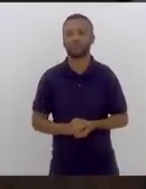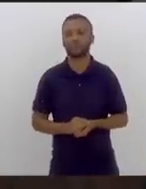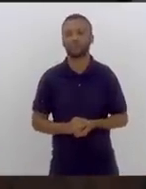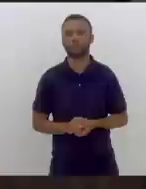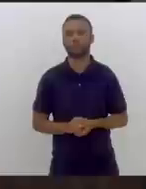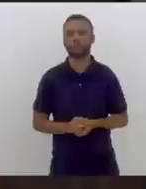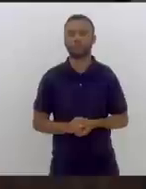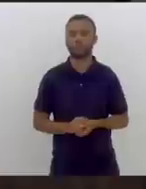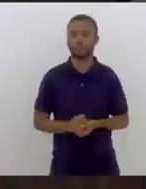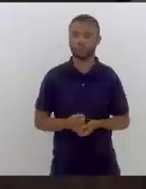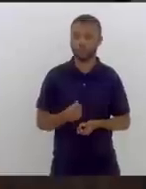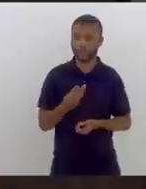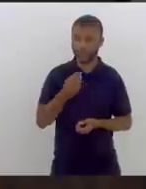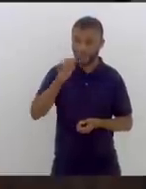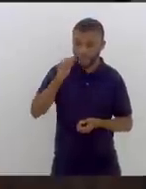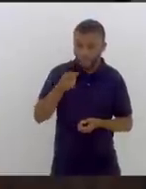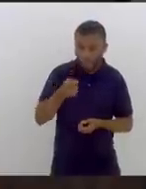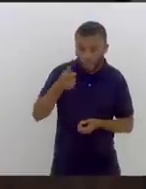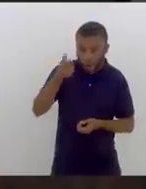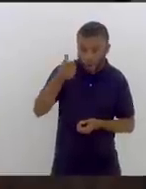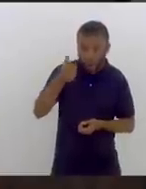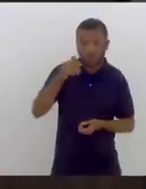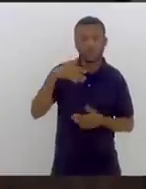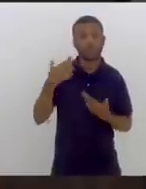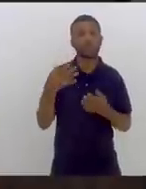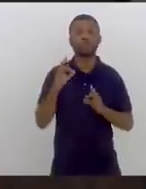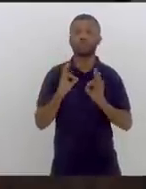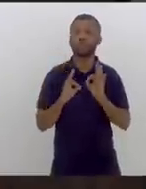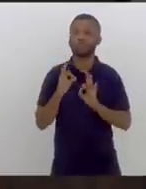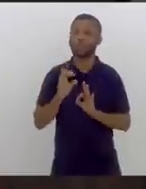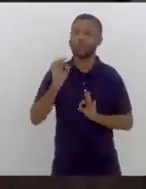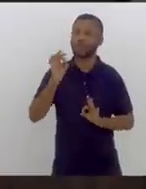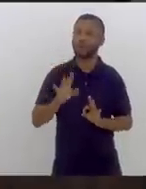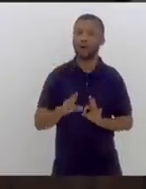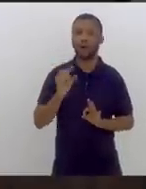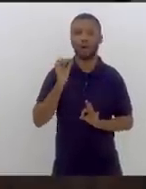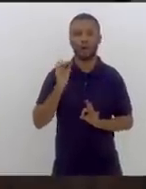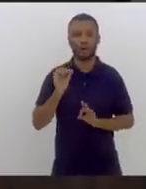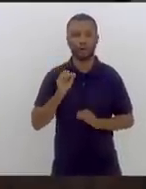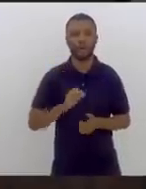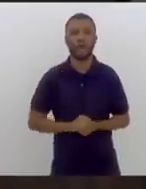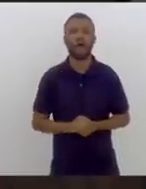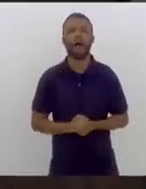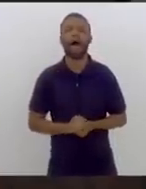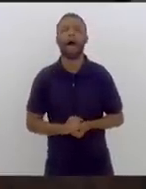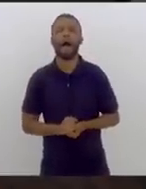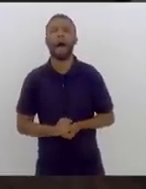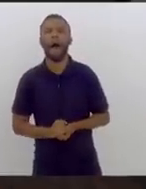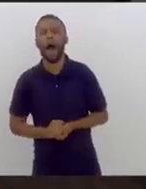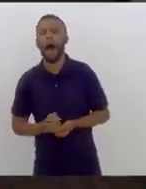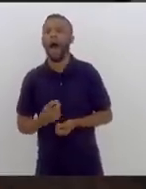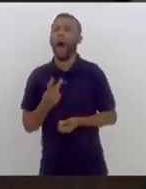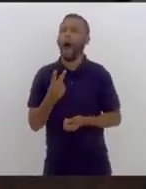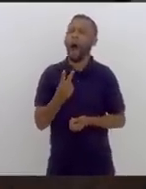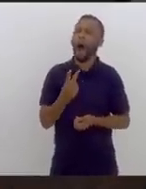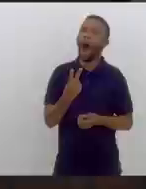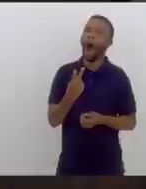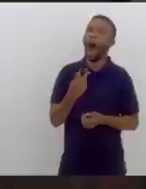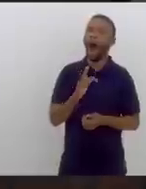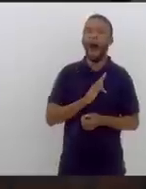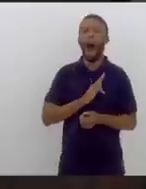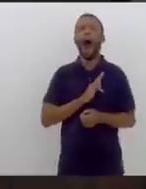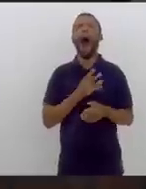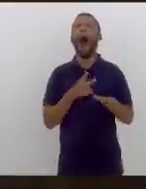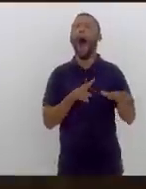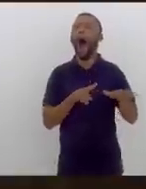quase 3 mil Então vou fazer só eu vou fazer apenas normalmente estão tá cantando o quê Dois por semana